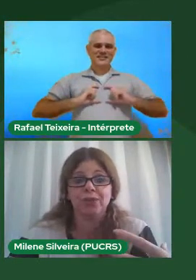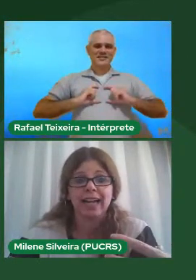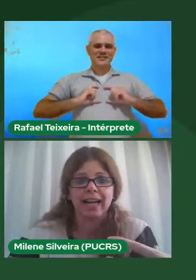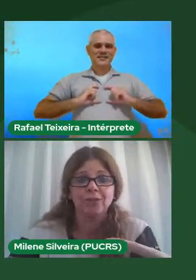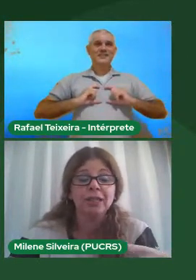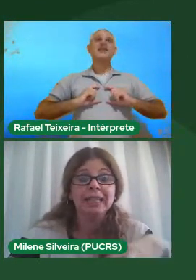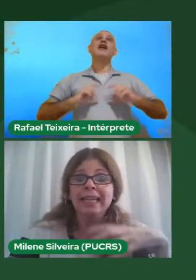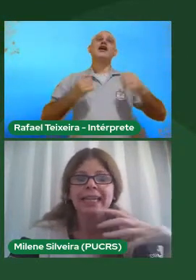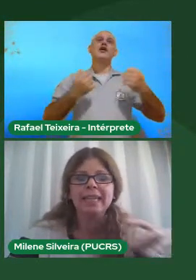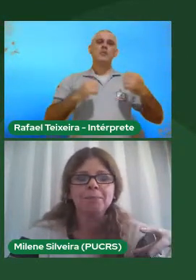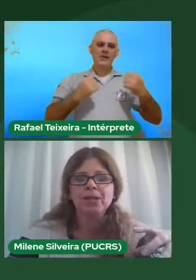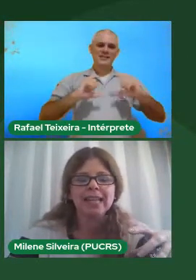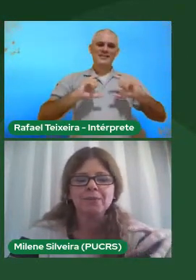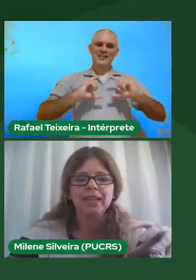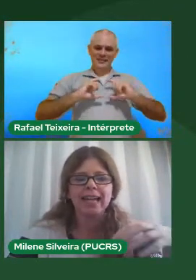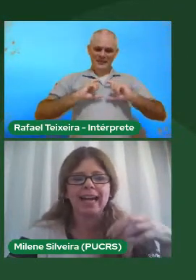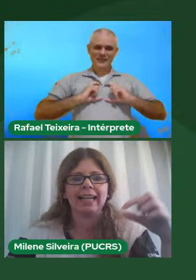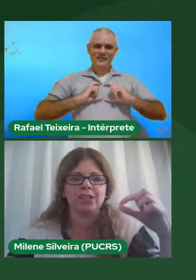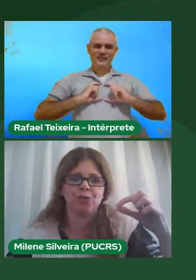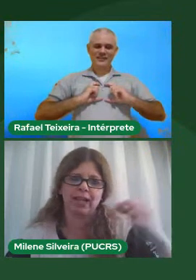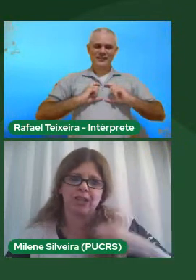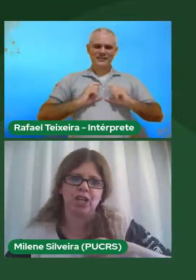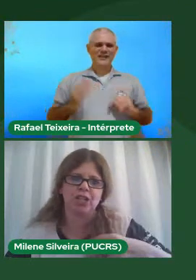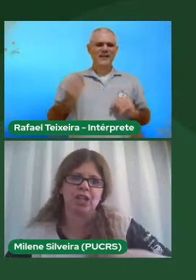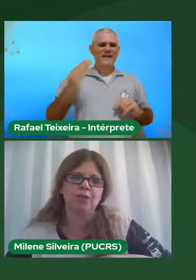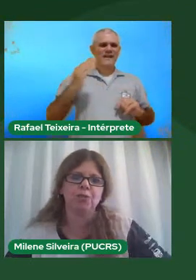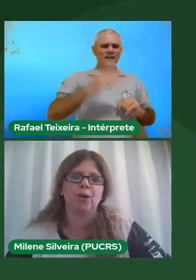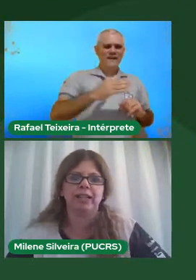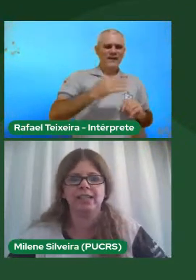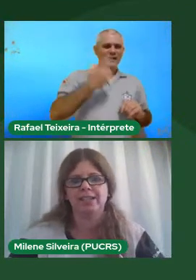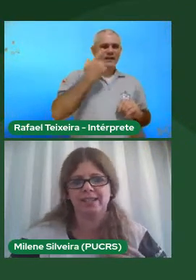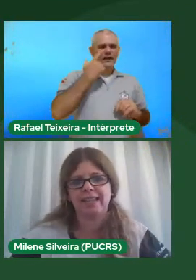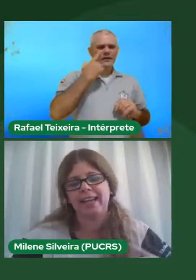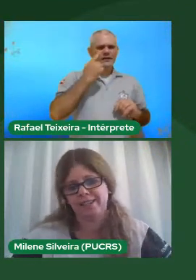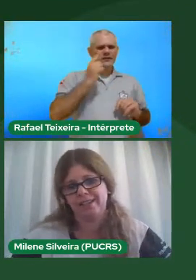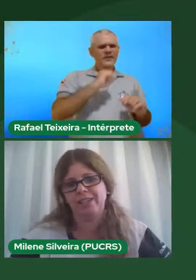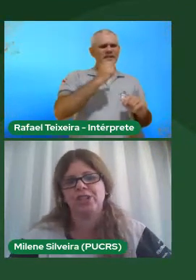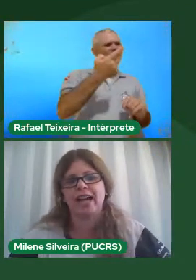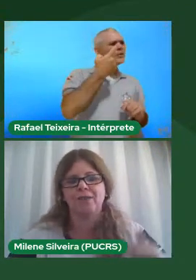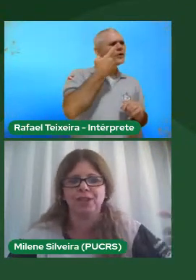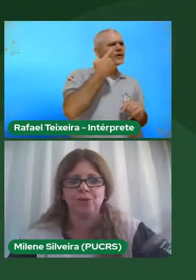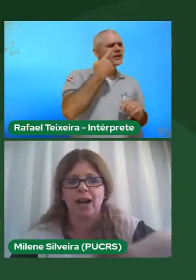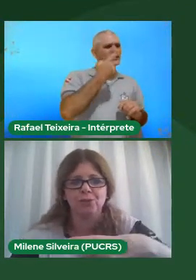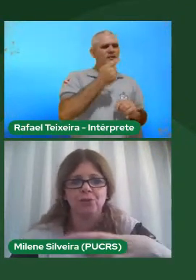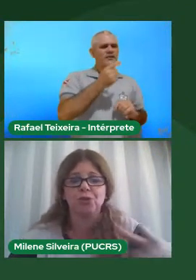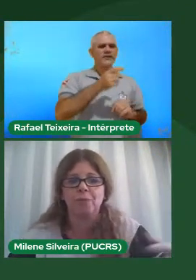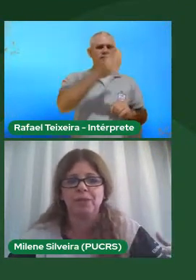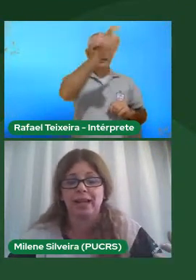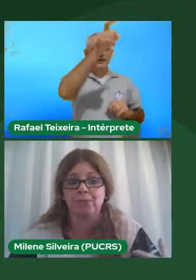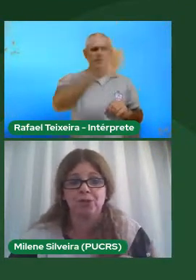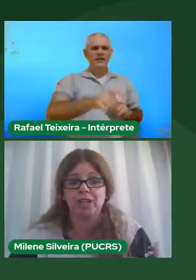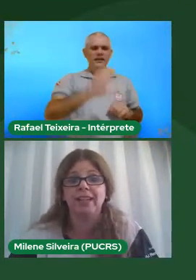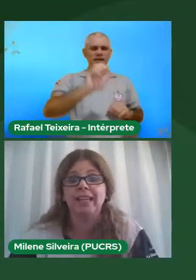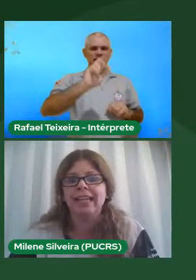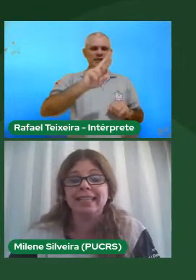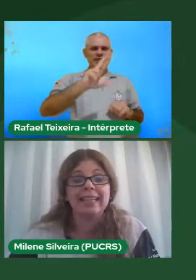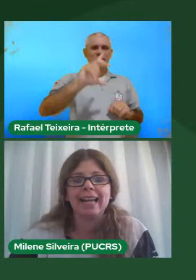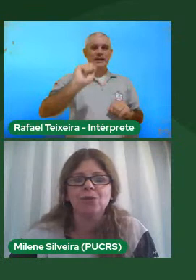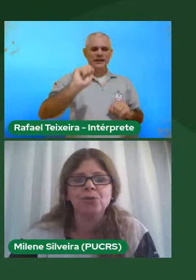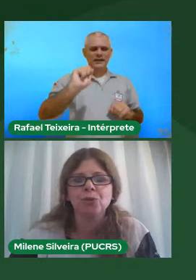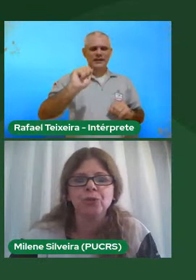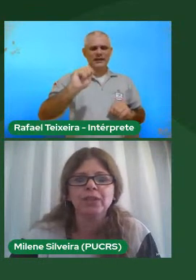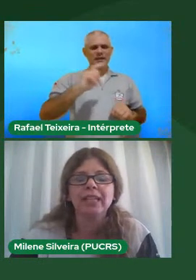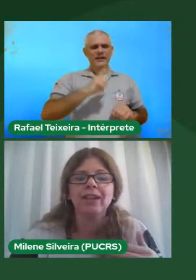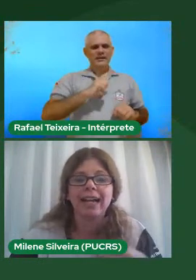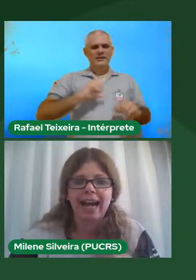ser identificado. E depois dela ver que a Carla tinha um crachá cheio de bolinhas, que indicava em quais workshops que ela podia entrar,